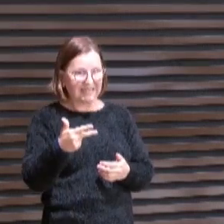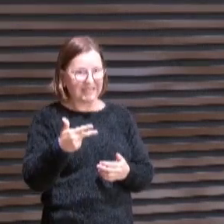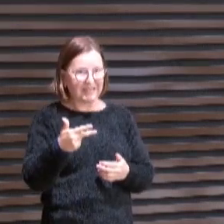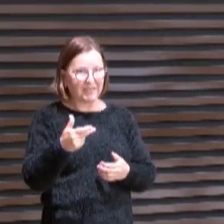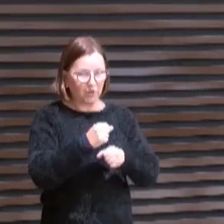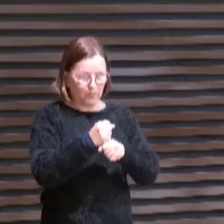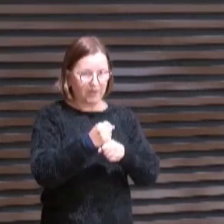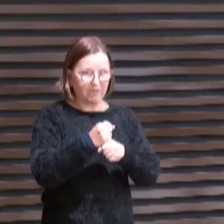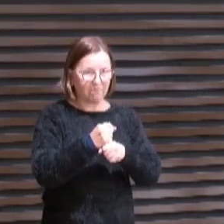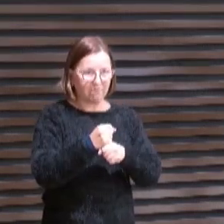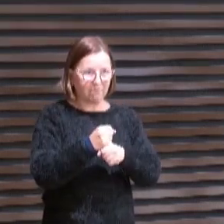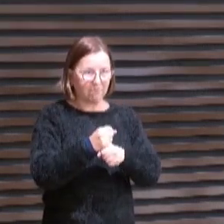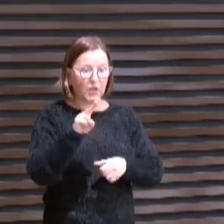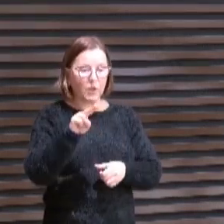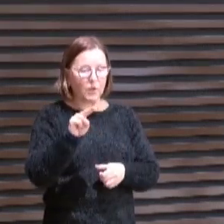para sempre.